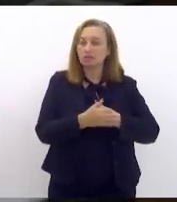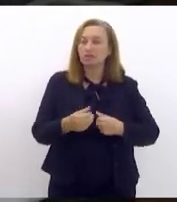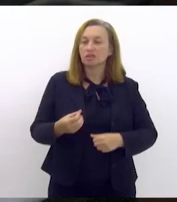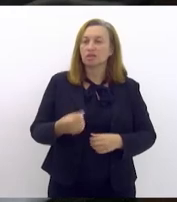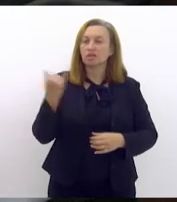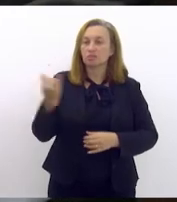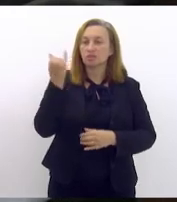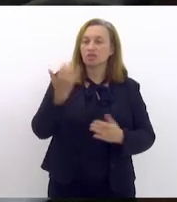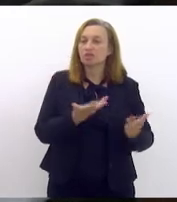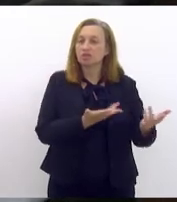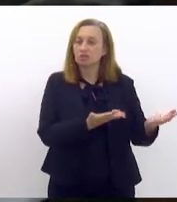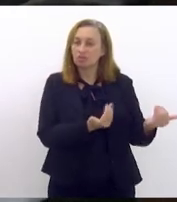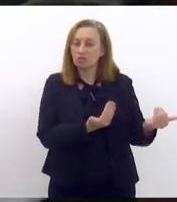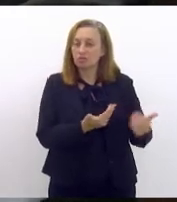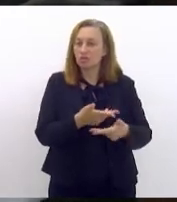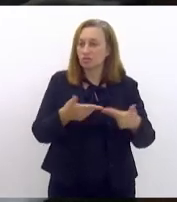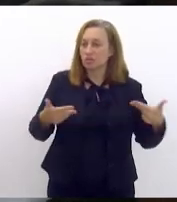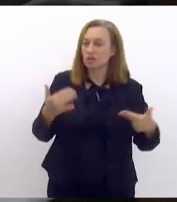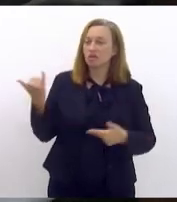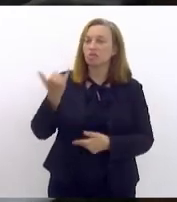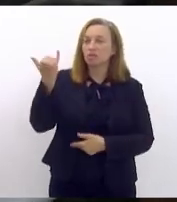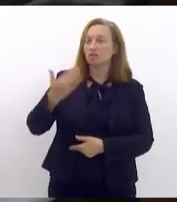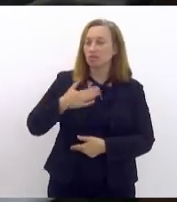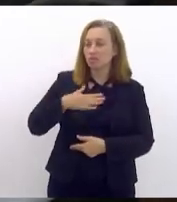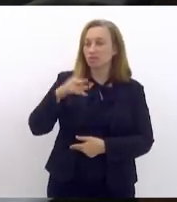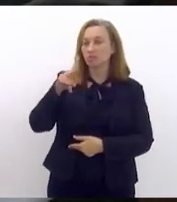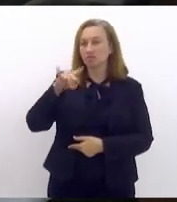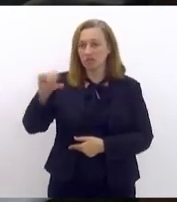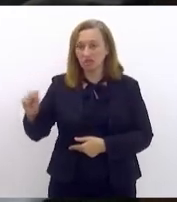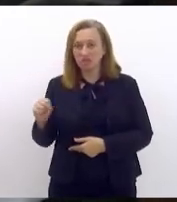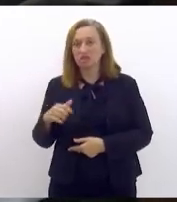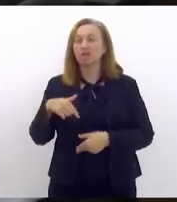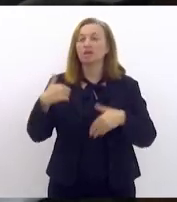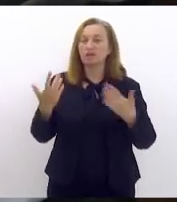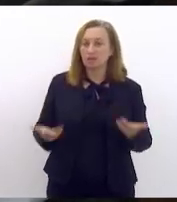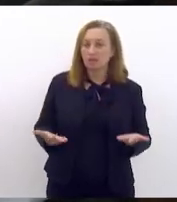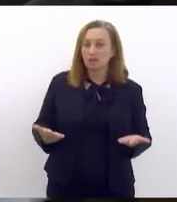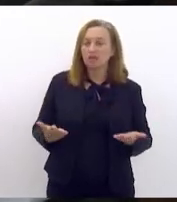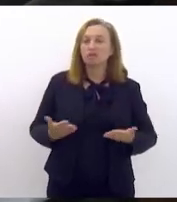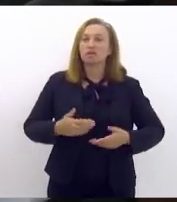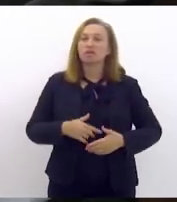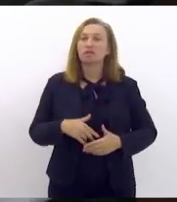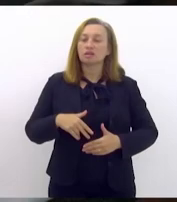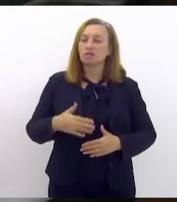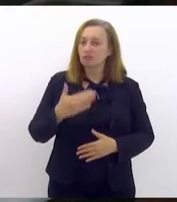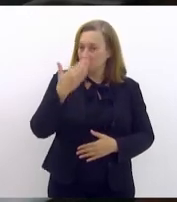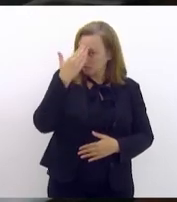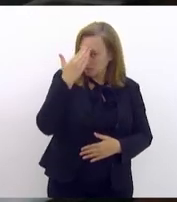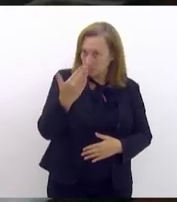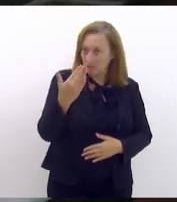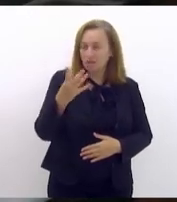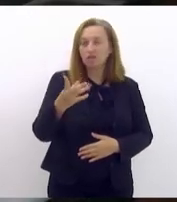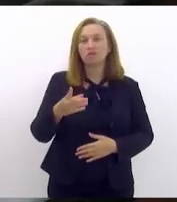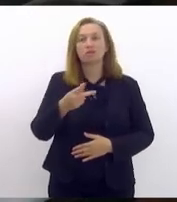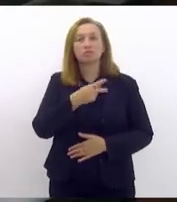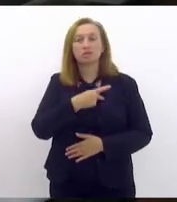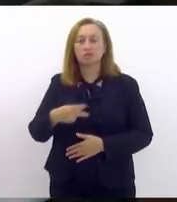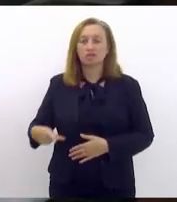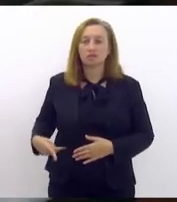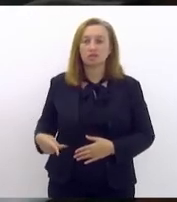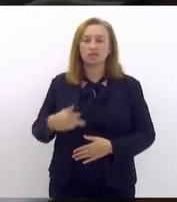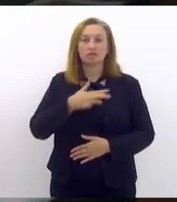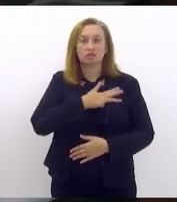jovens, e que é importante para mim e é importante para o Vinícius. Então, fica aqui em público. Muito obrigado ao presidente Lula, muito